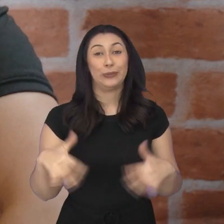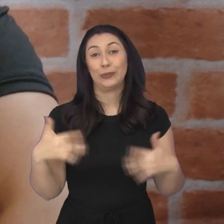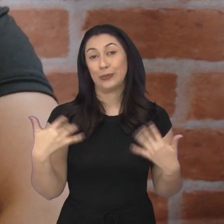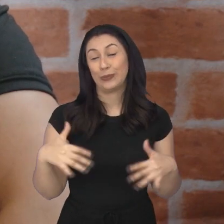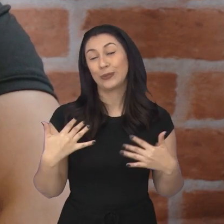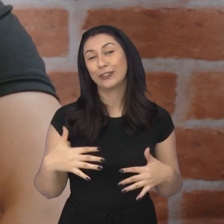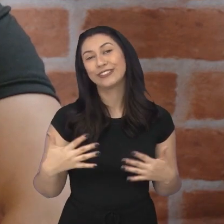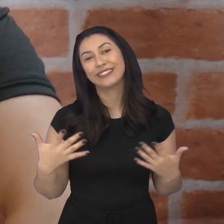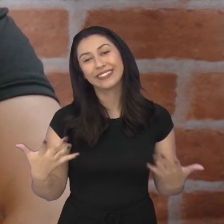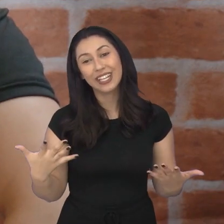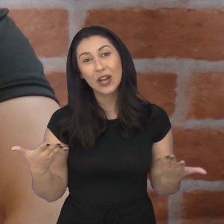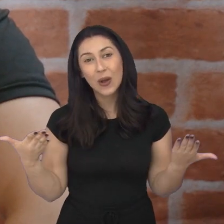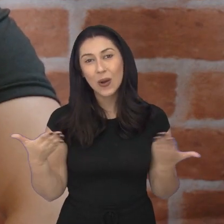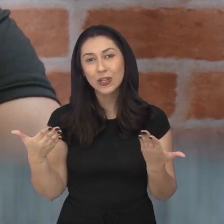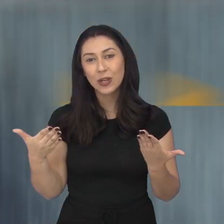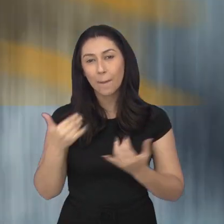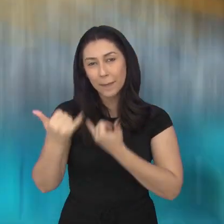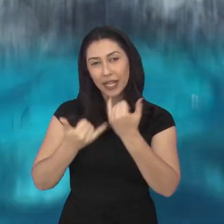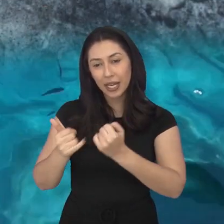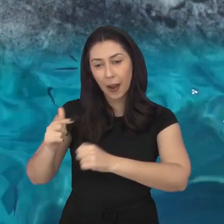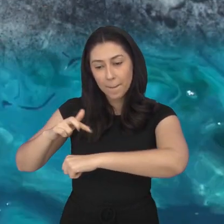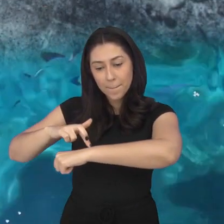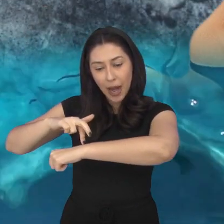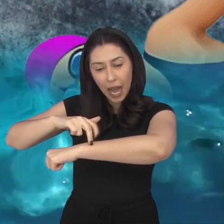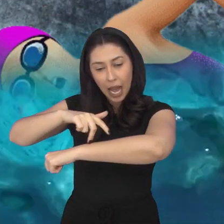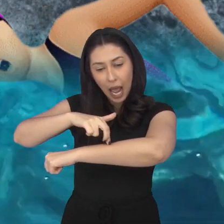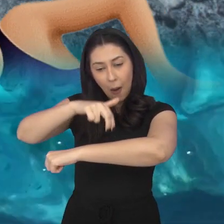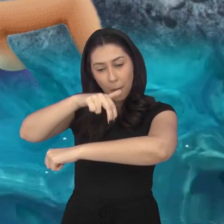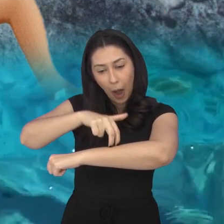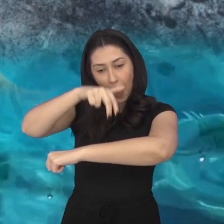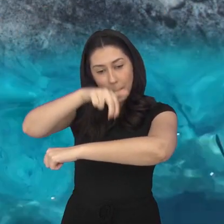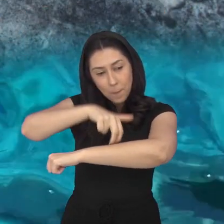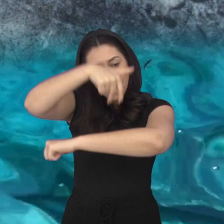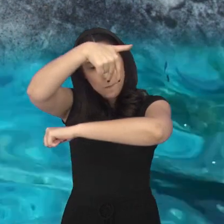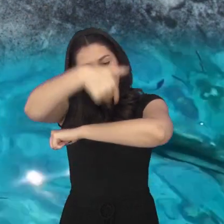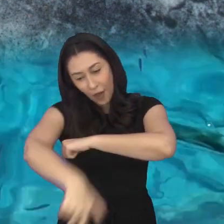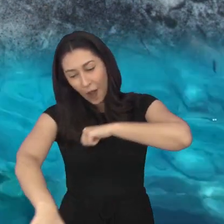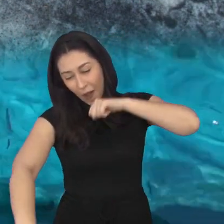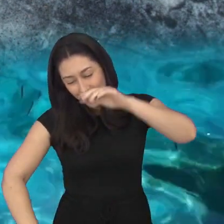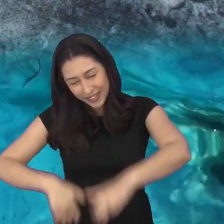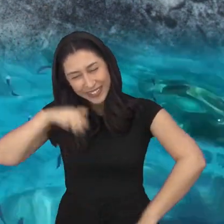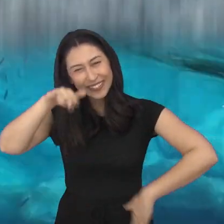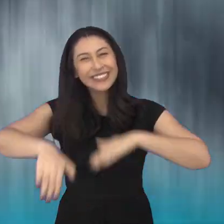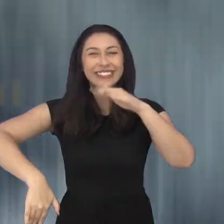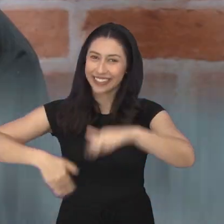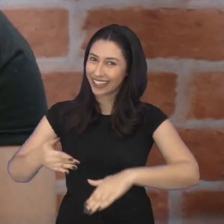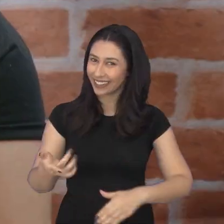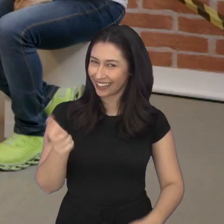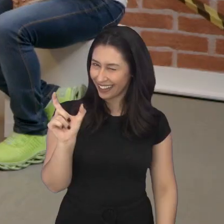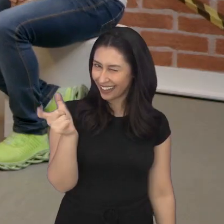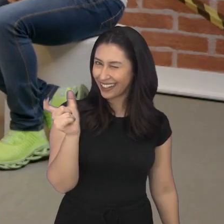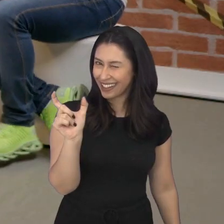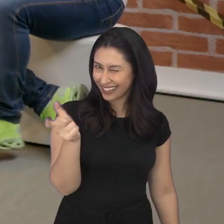mundo afora. Este é o Moda que Nada. Que nada, entendeu?